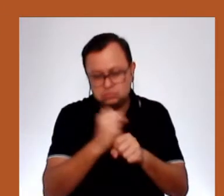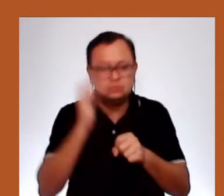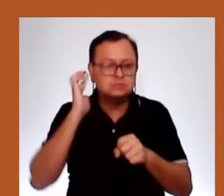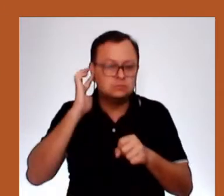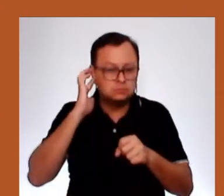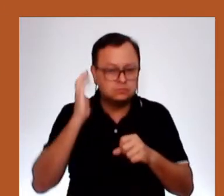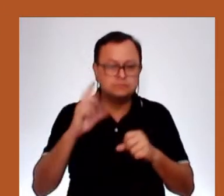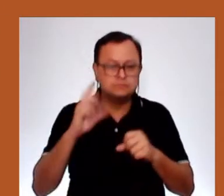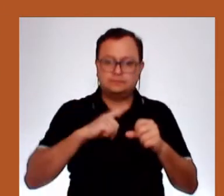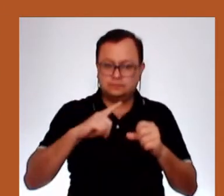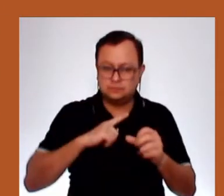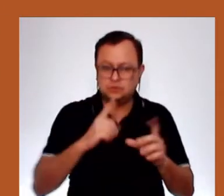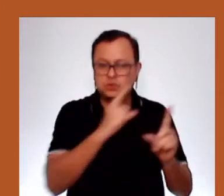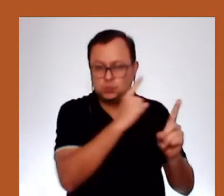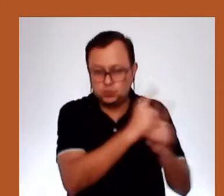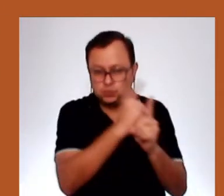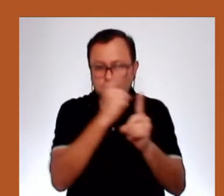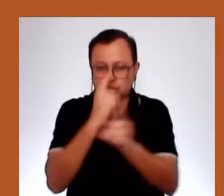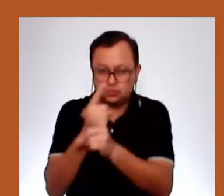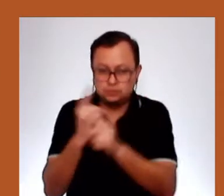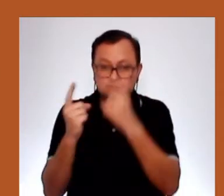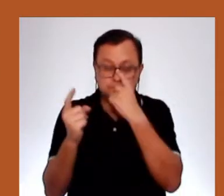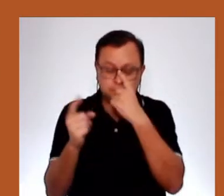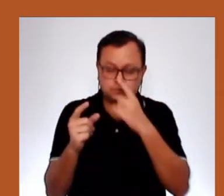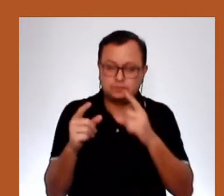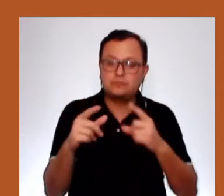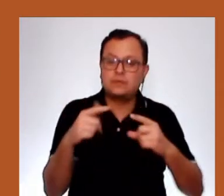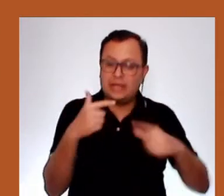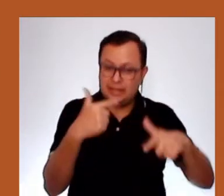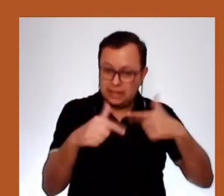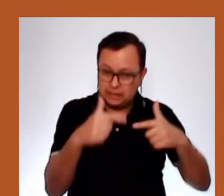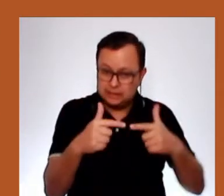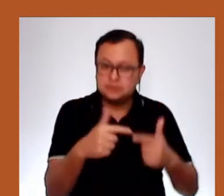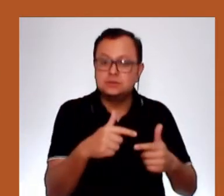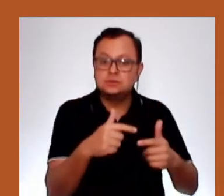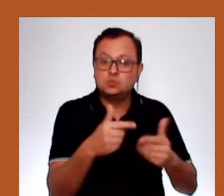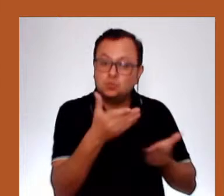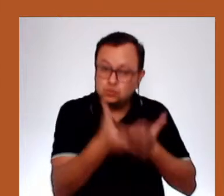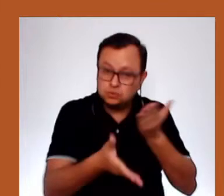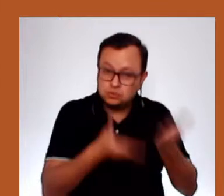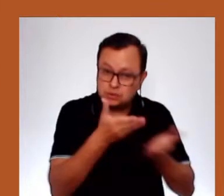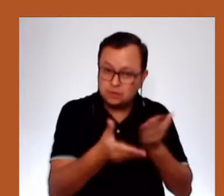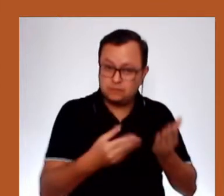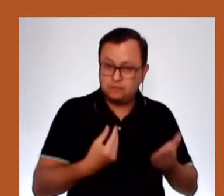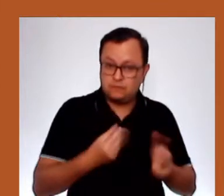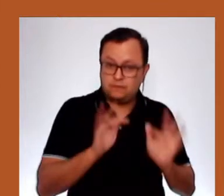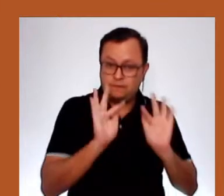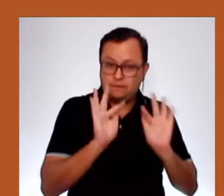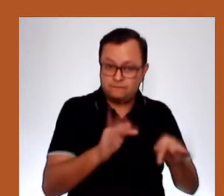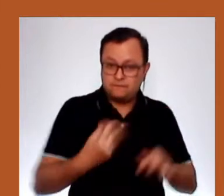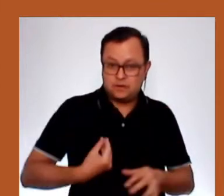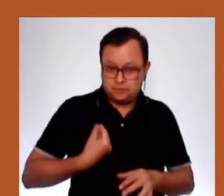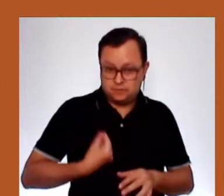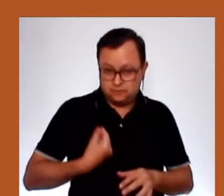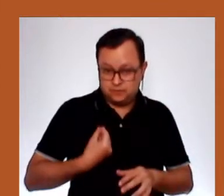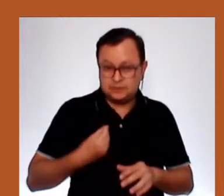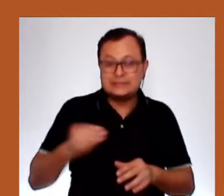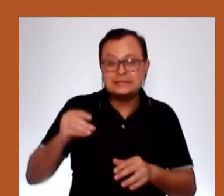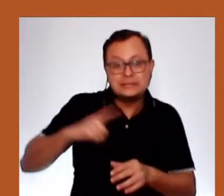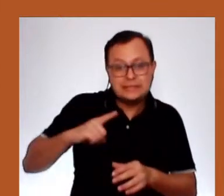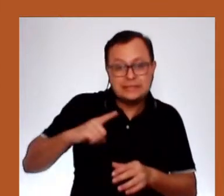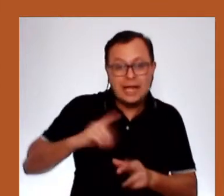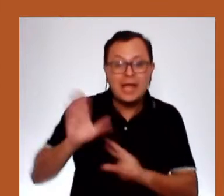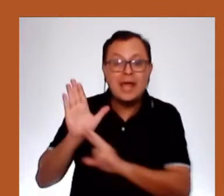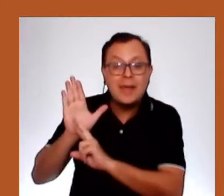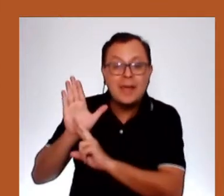um encontro brasileiro de serviços de cuidados paliativos com representantes de serviços de cuidados paliativos do